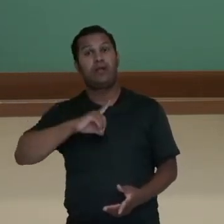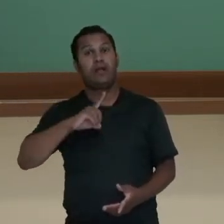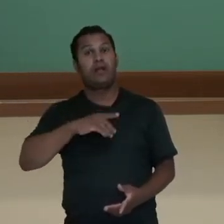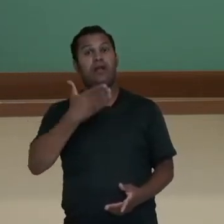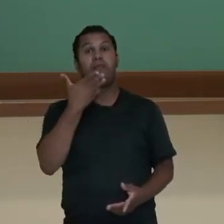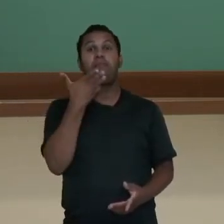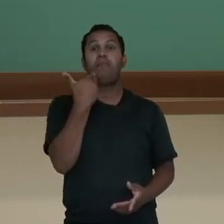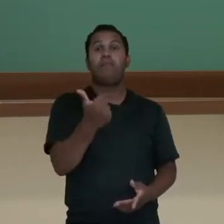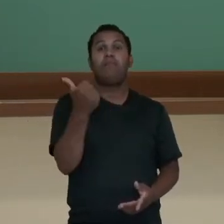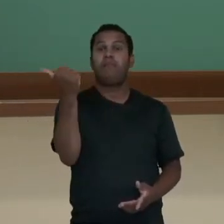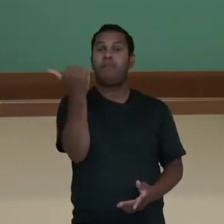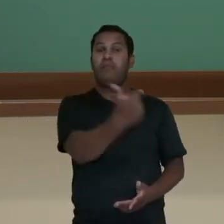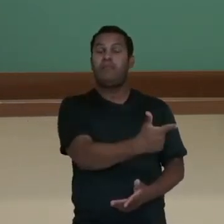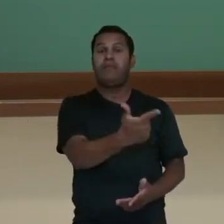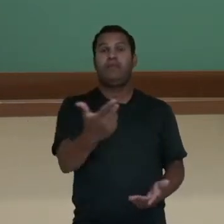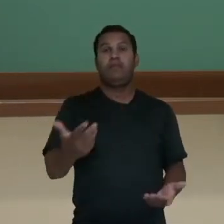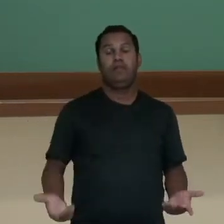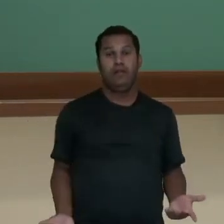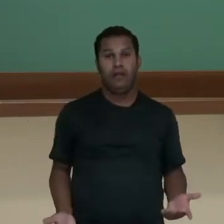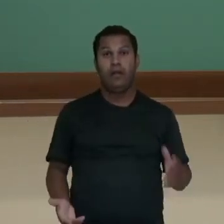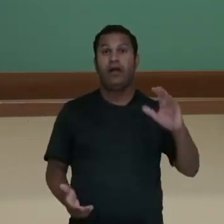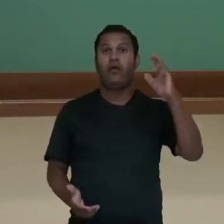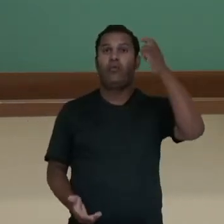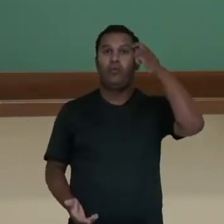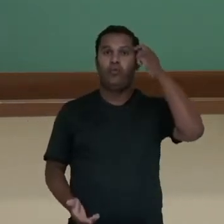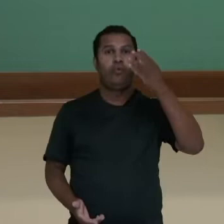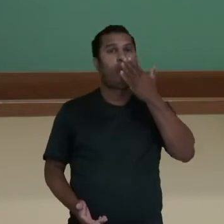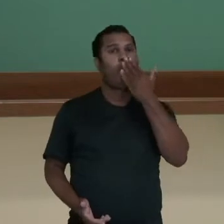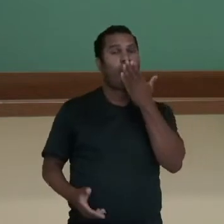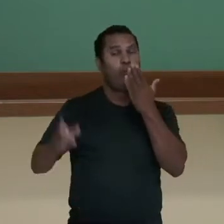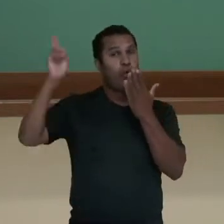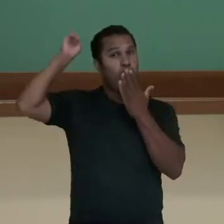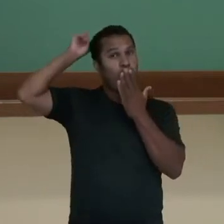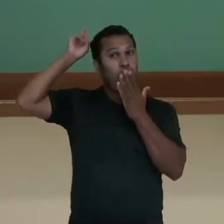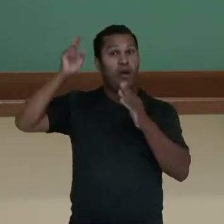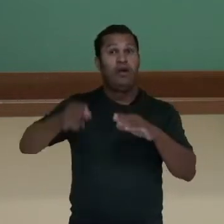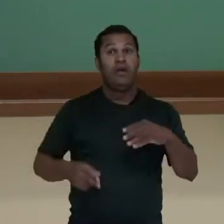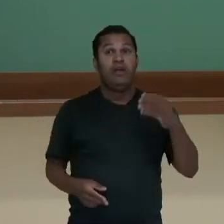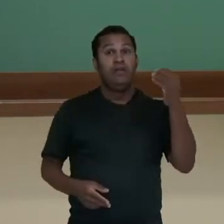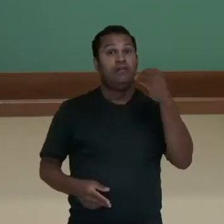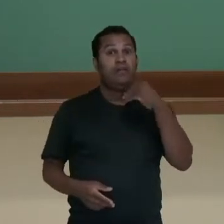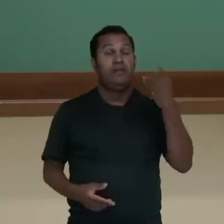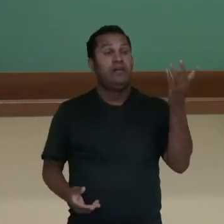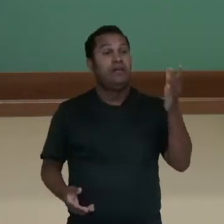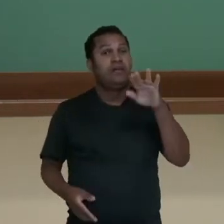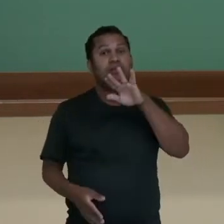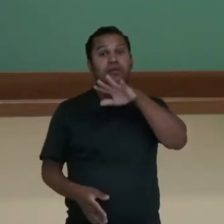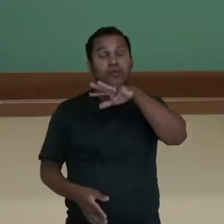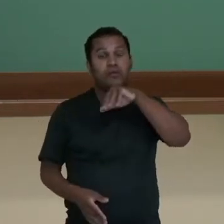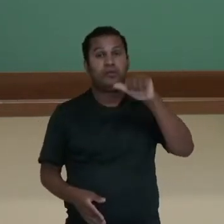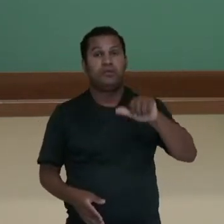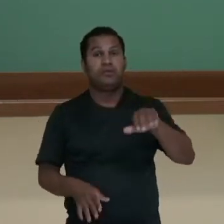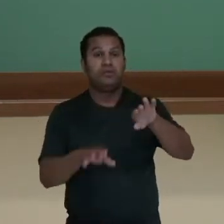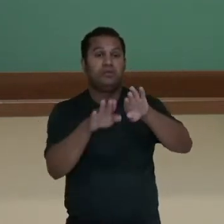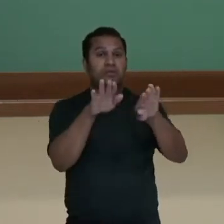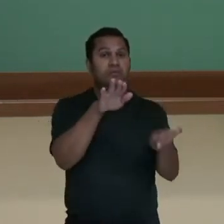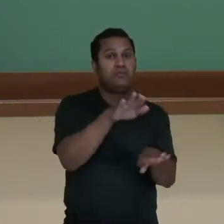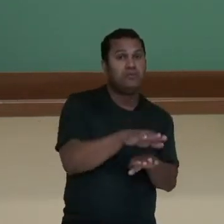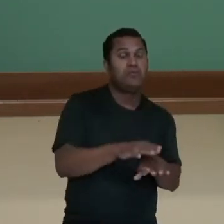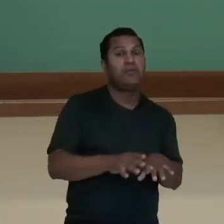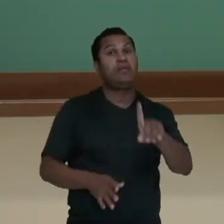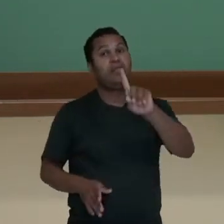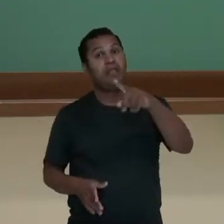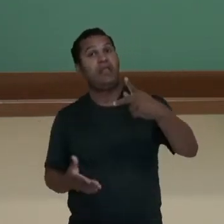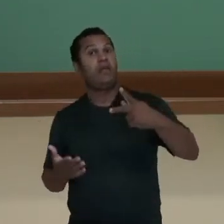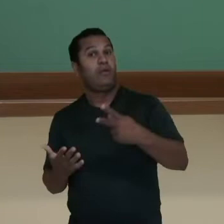que existia aqui na América antes da chegada dos europeus, o que é um erro, pessoal. Eles poderiam ter a